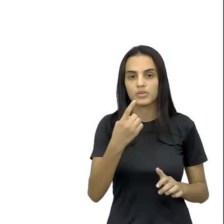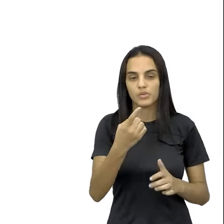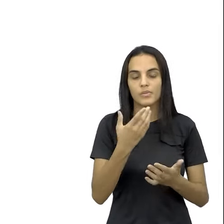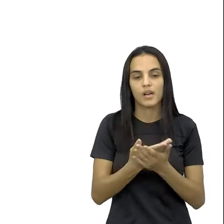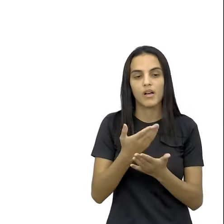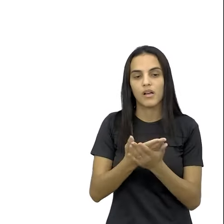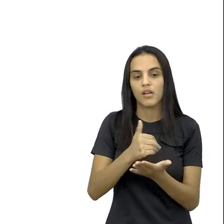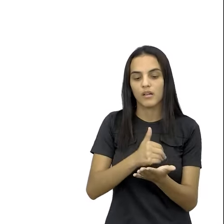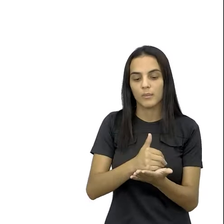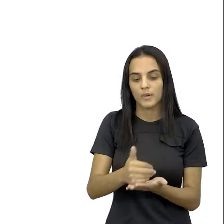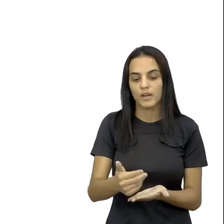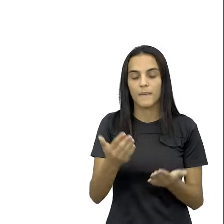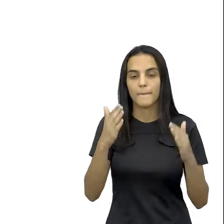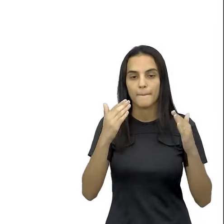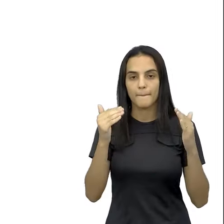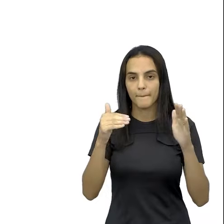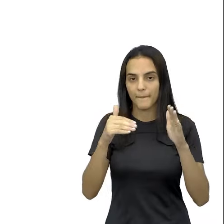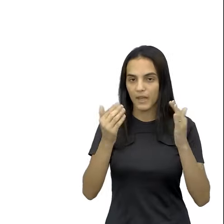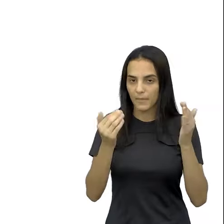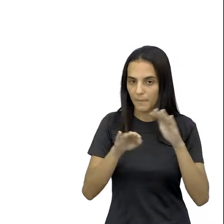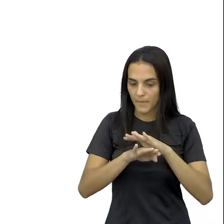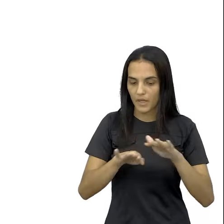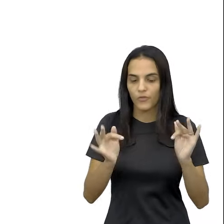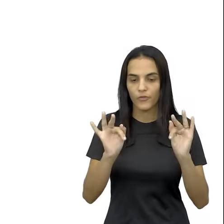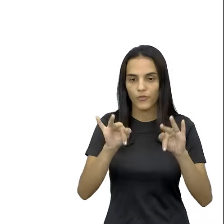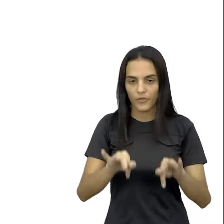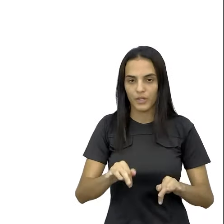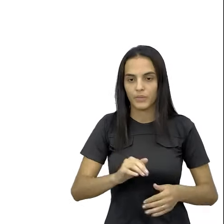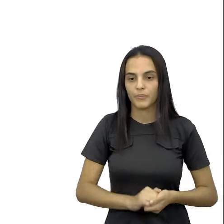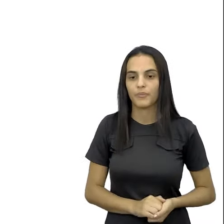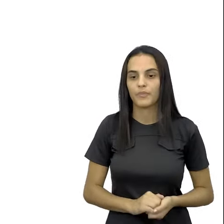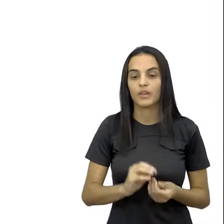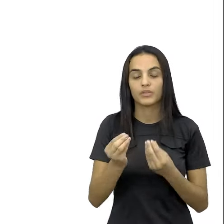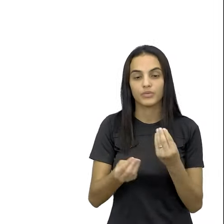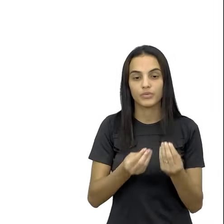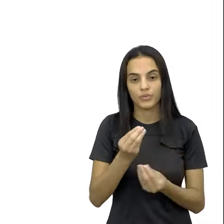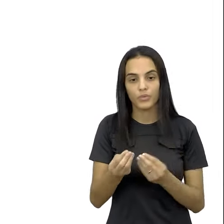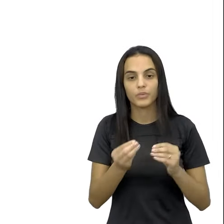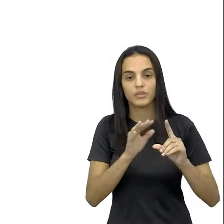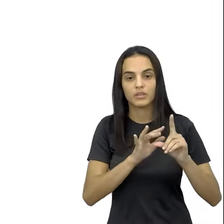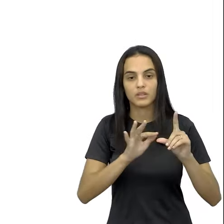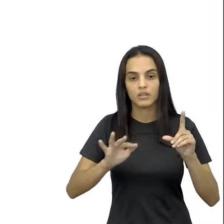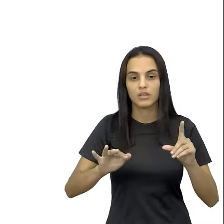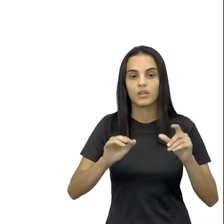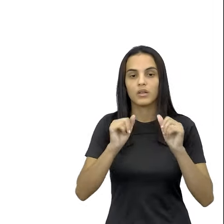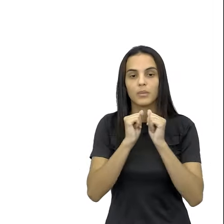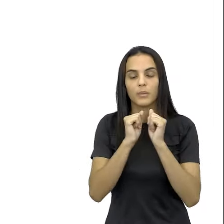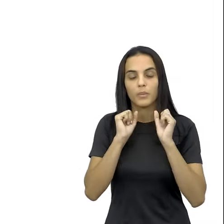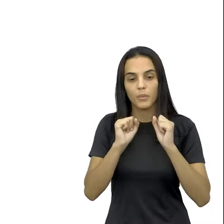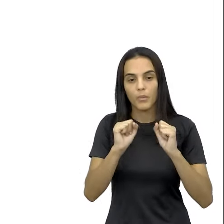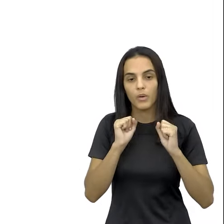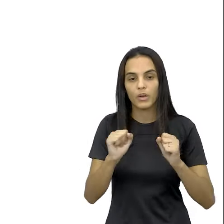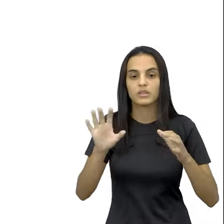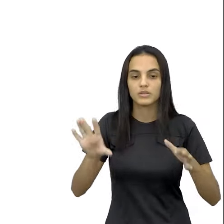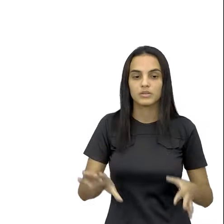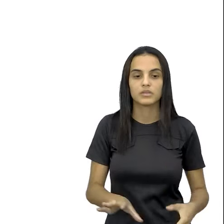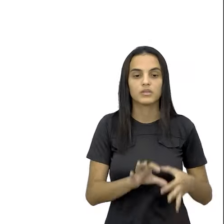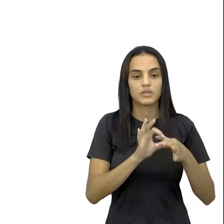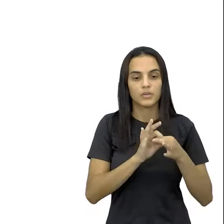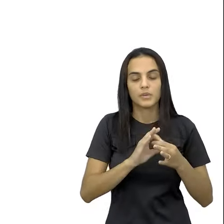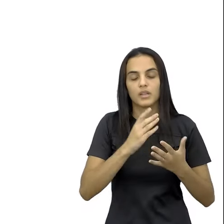ter um começo, meio e fim, né, de como o letramento pode estar articulado